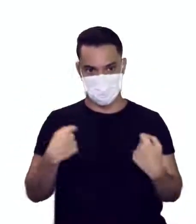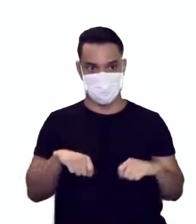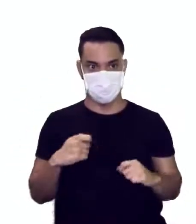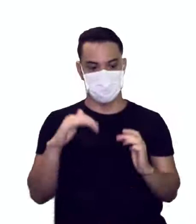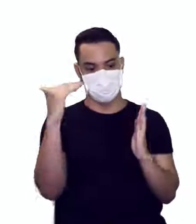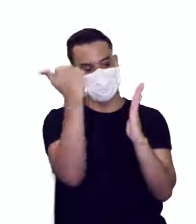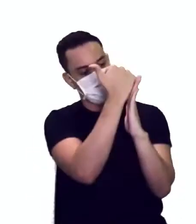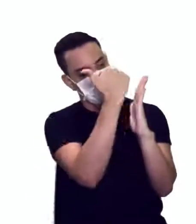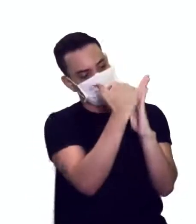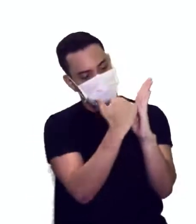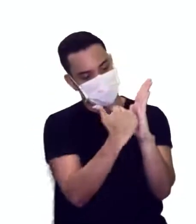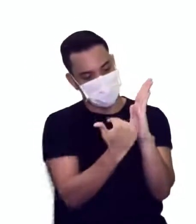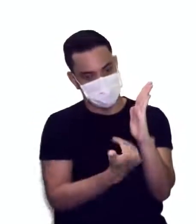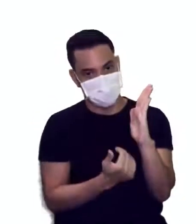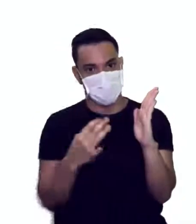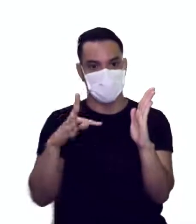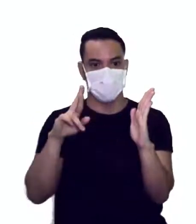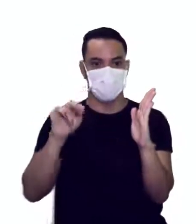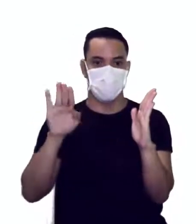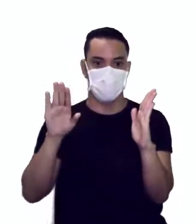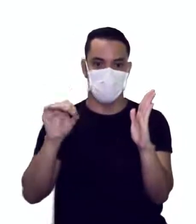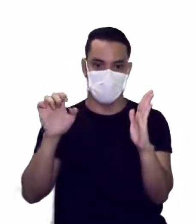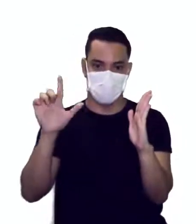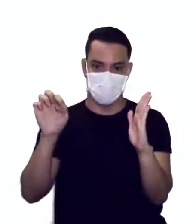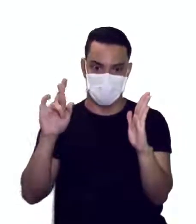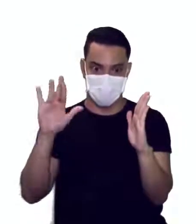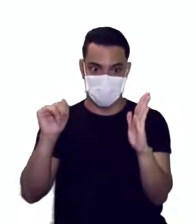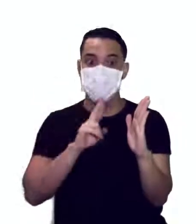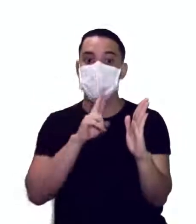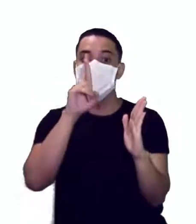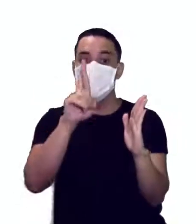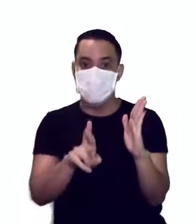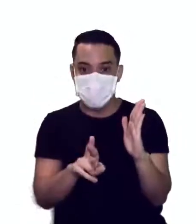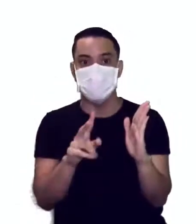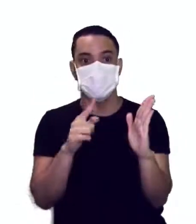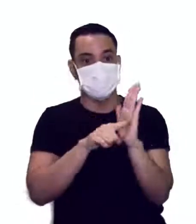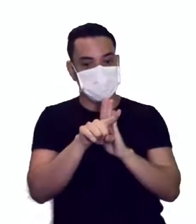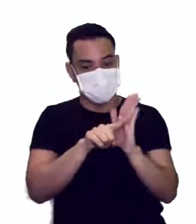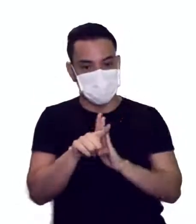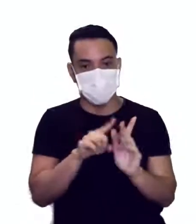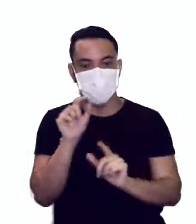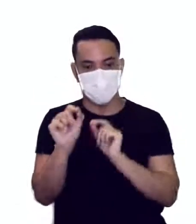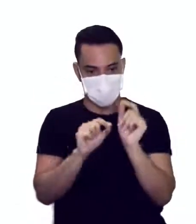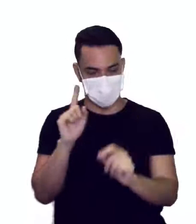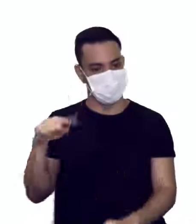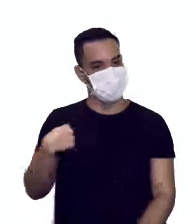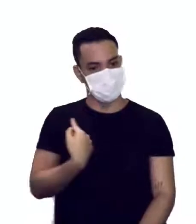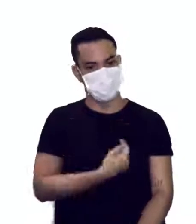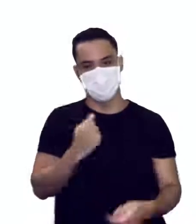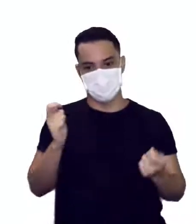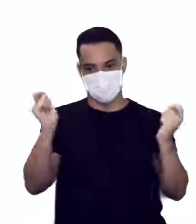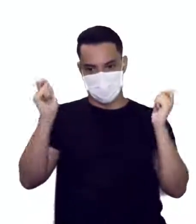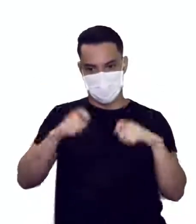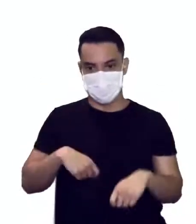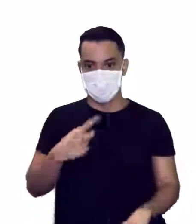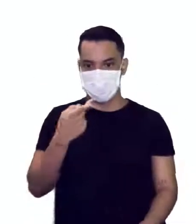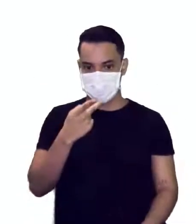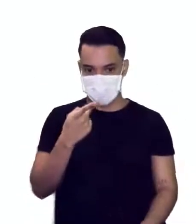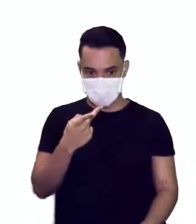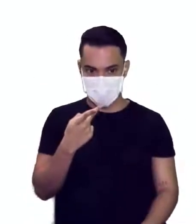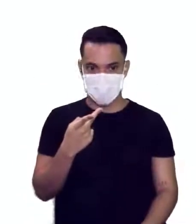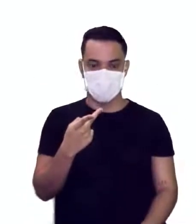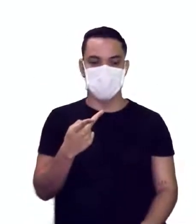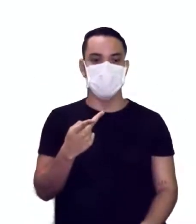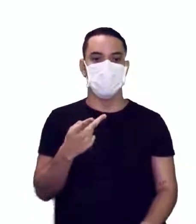série triboelétrica, ok? Então, pela série triboelétrica, nós podemos dizer que, como a barra de